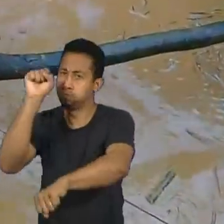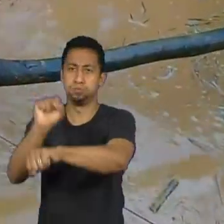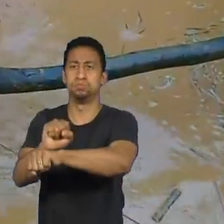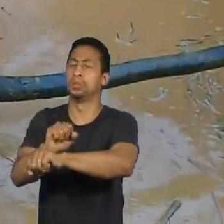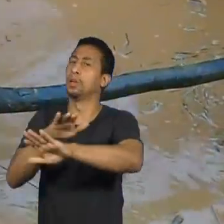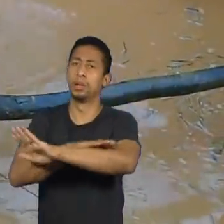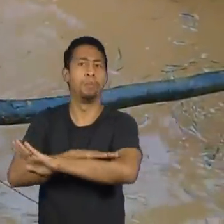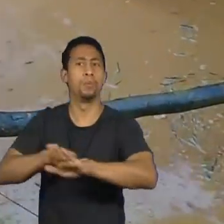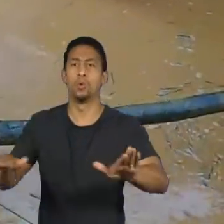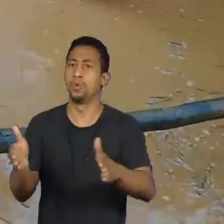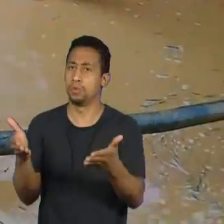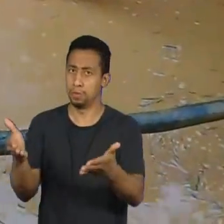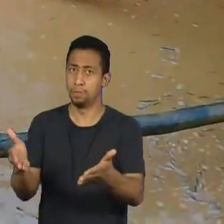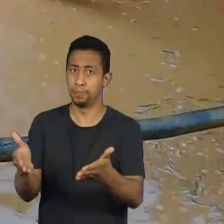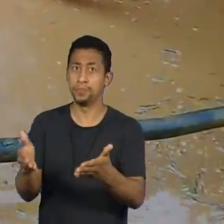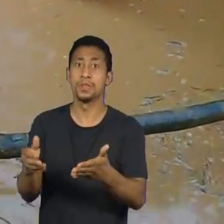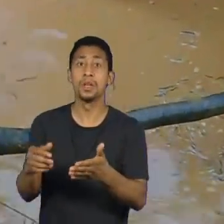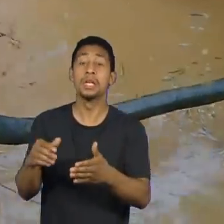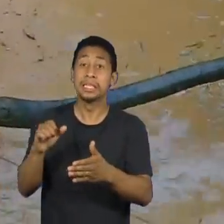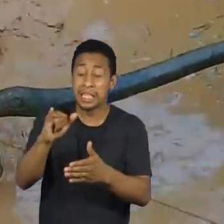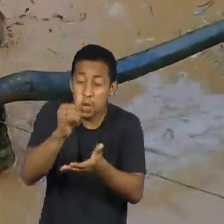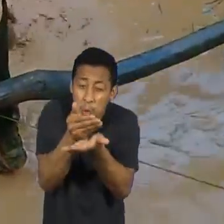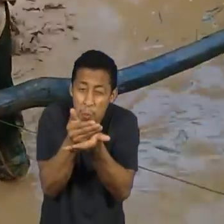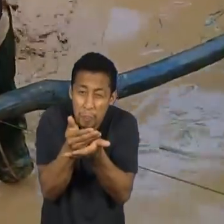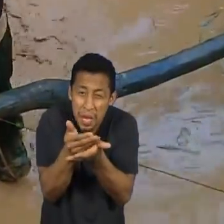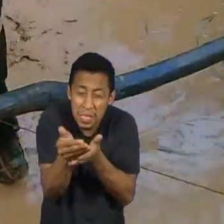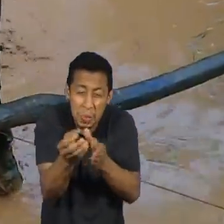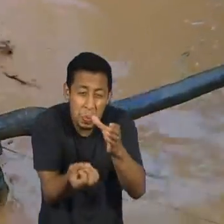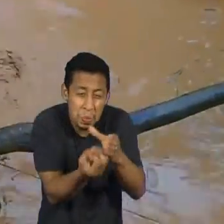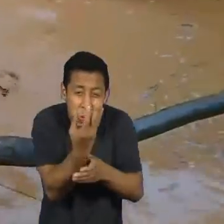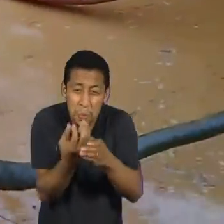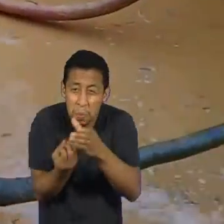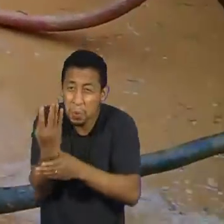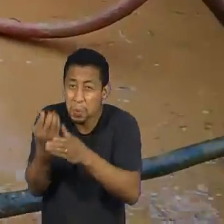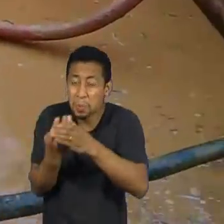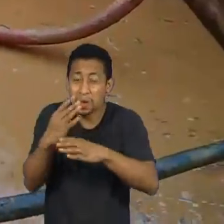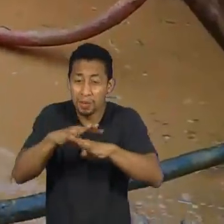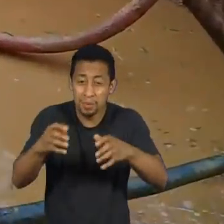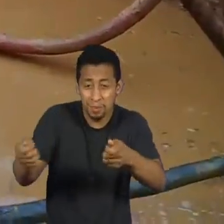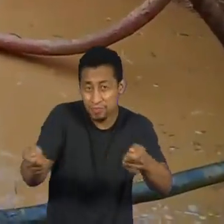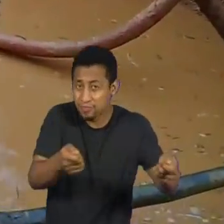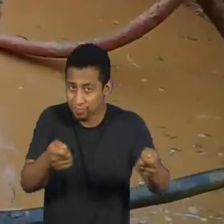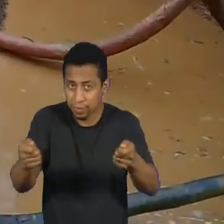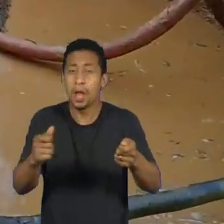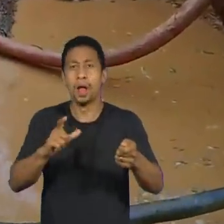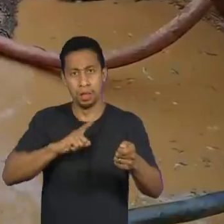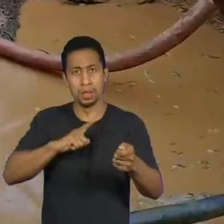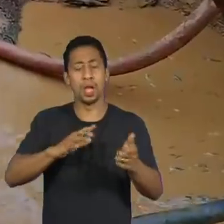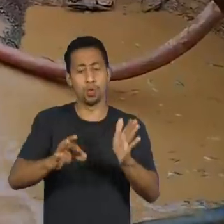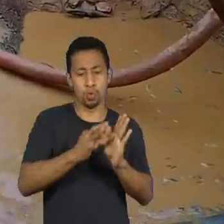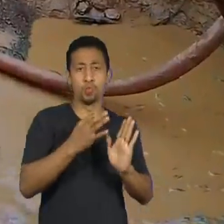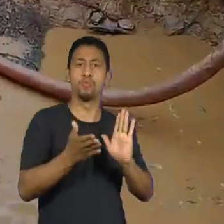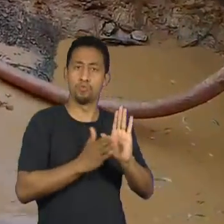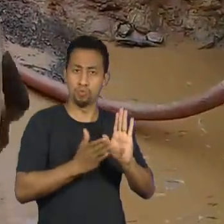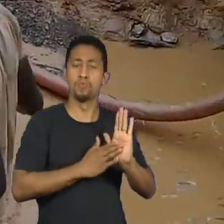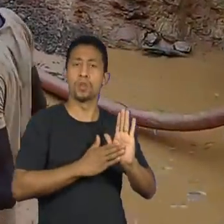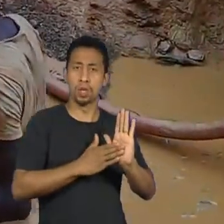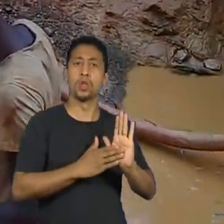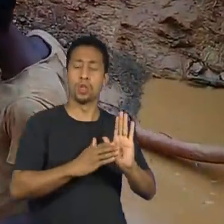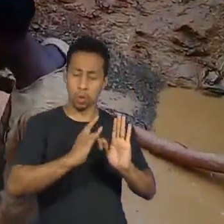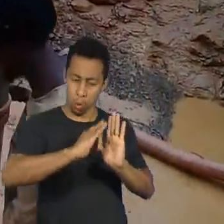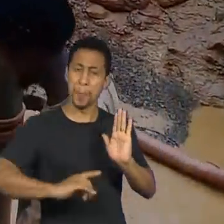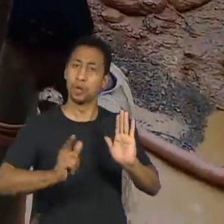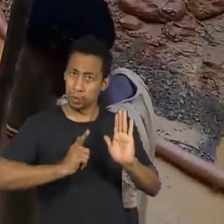se existem atividades que estão sendo desenvolvidas com licença de lavra, mas que não estão cumprindo com seus planos